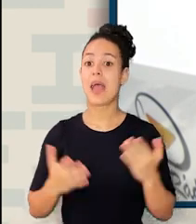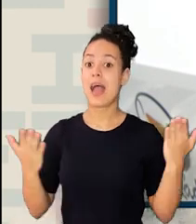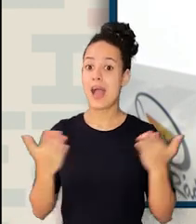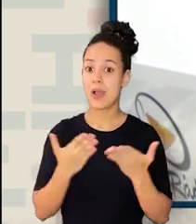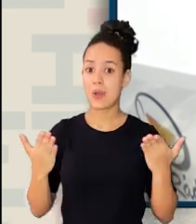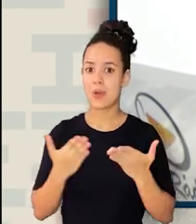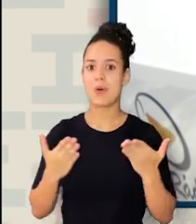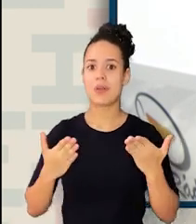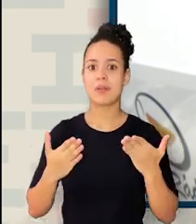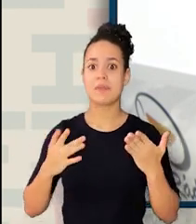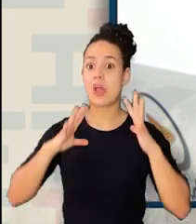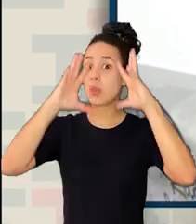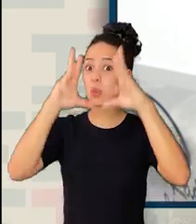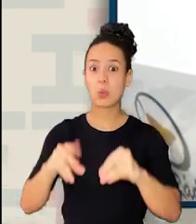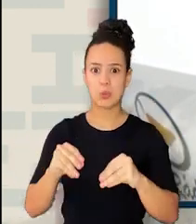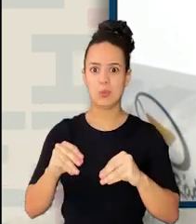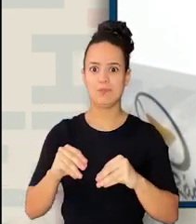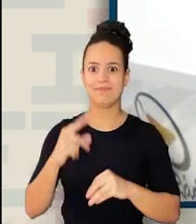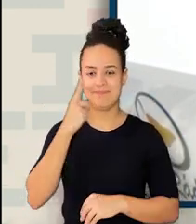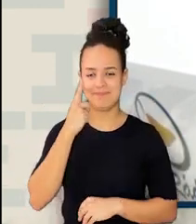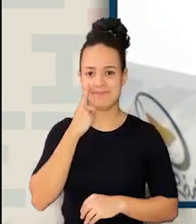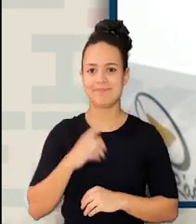Agora, completamente legato.